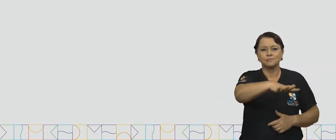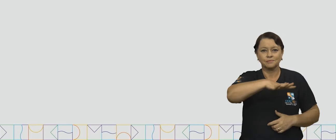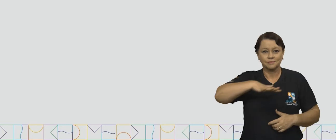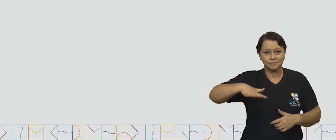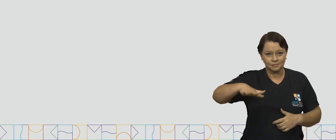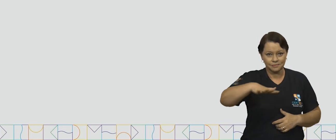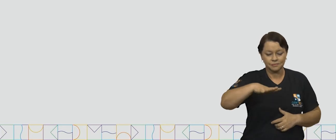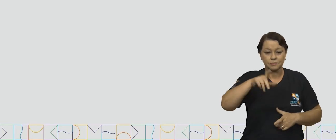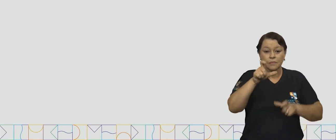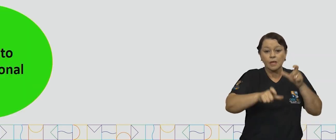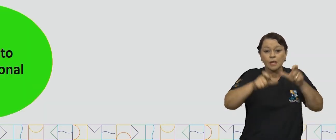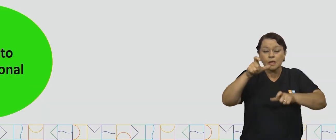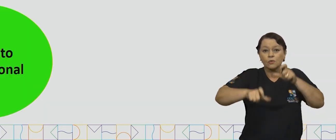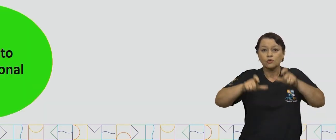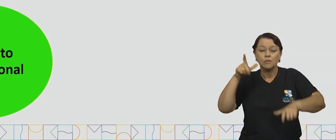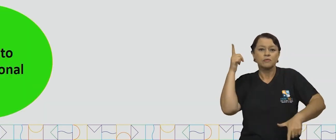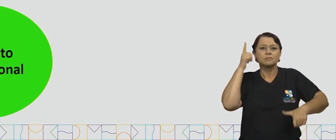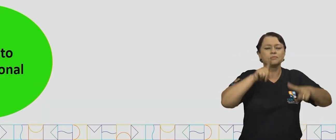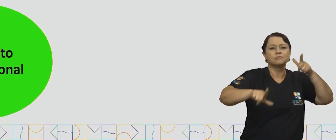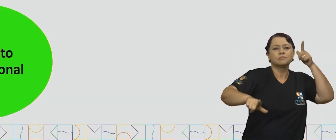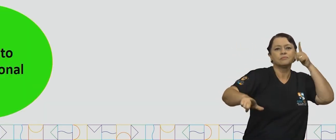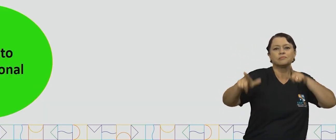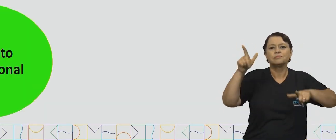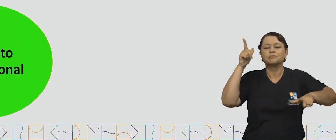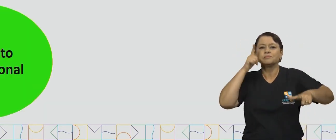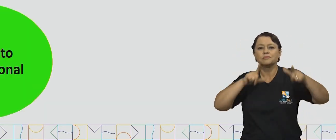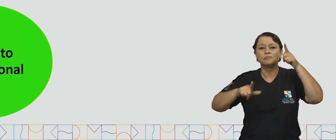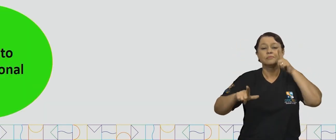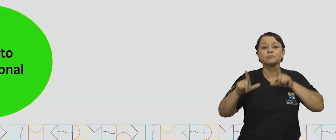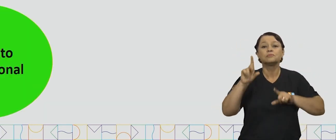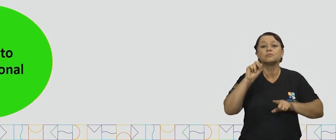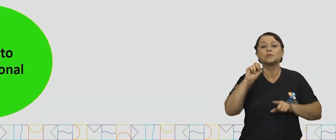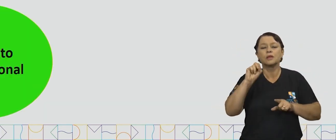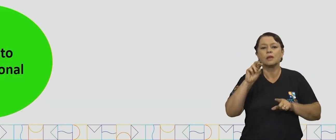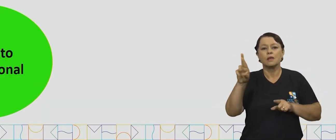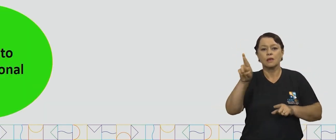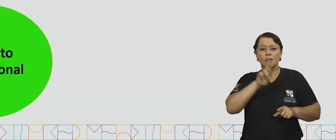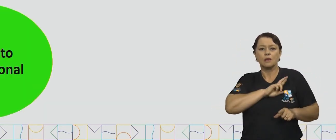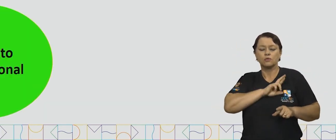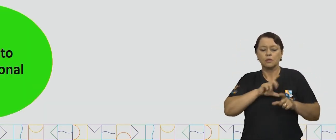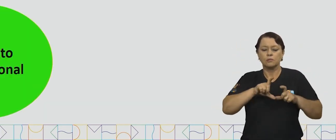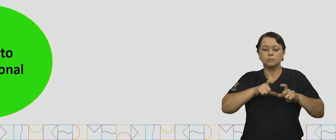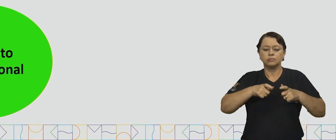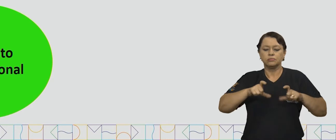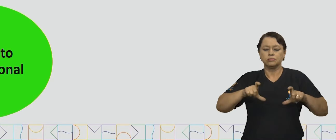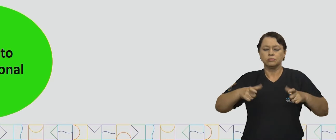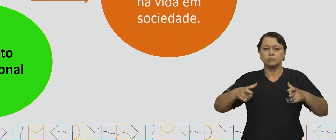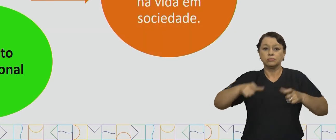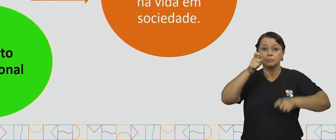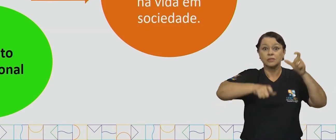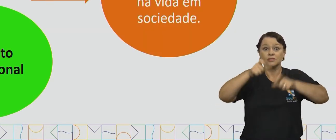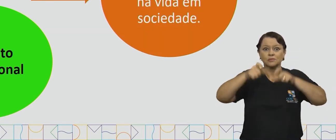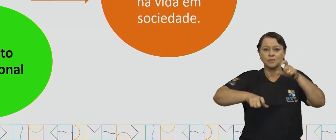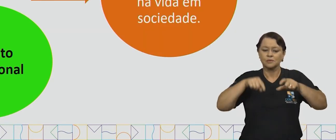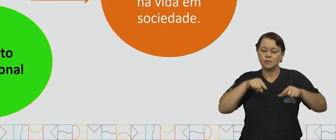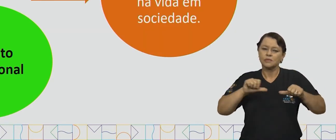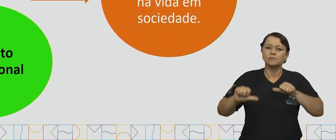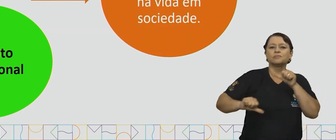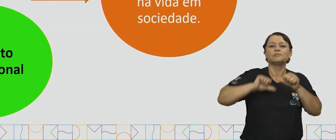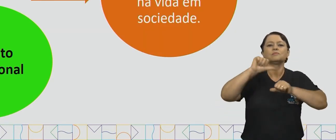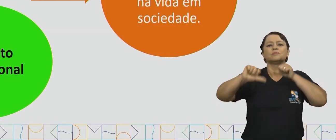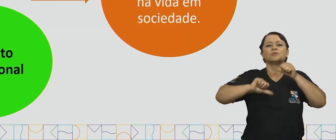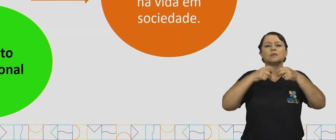e os povos foram sendo conquistados, ocasionando um aumento populacional. E isso acabou gerando mudanças